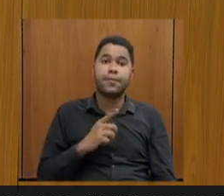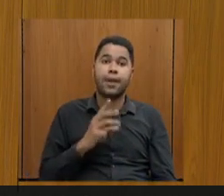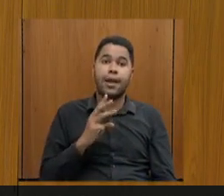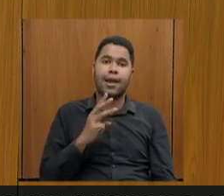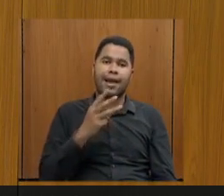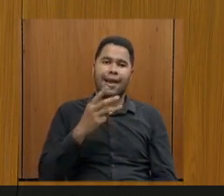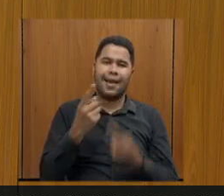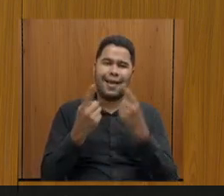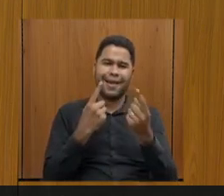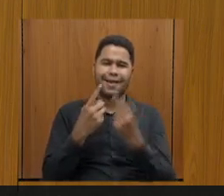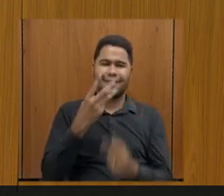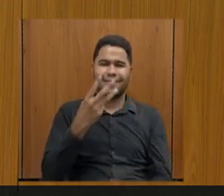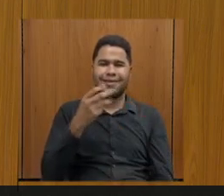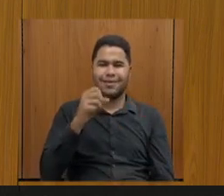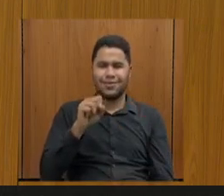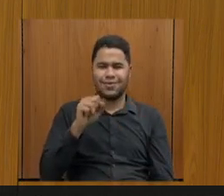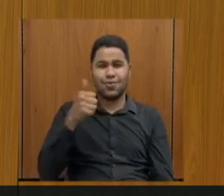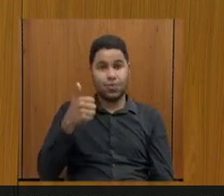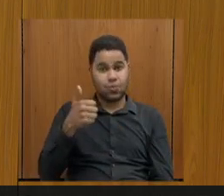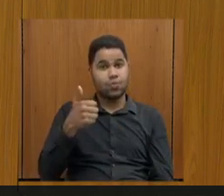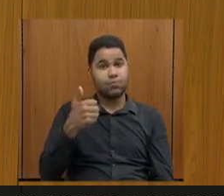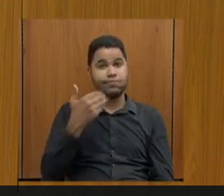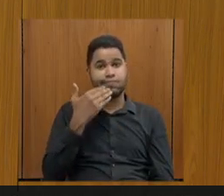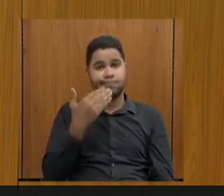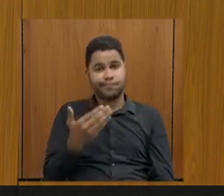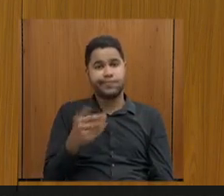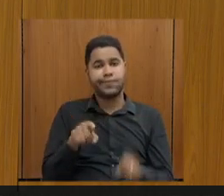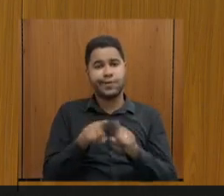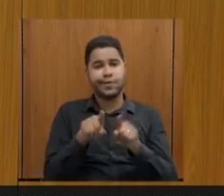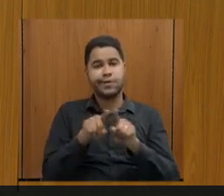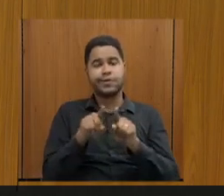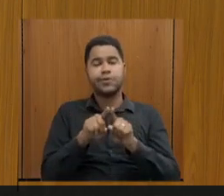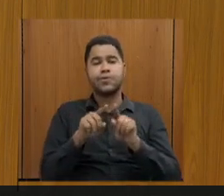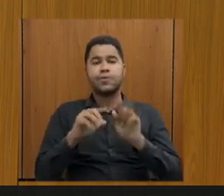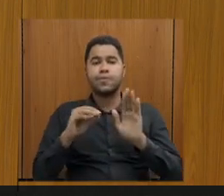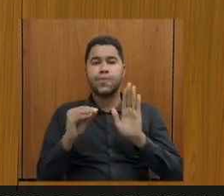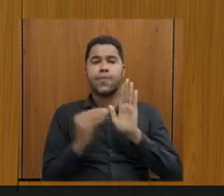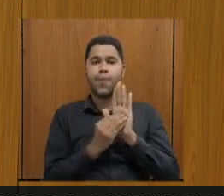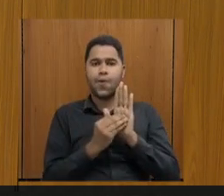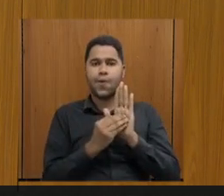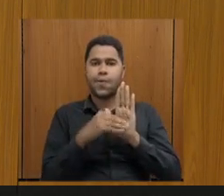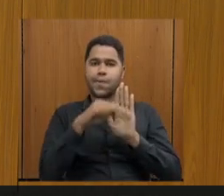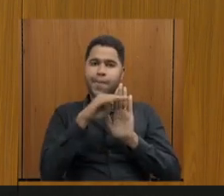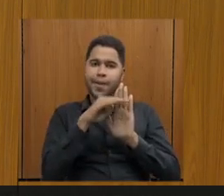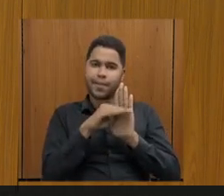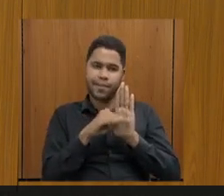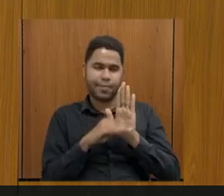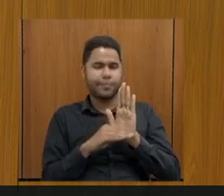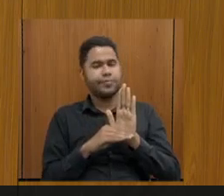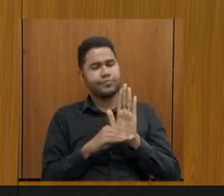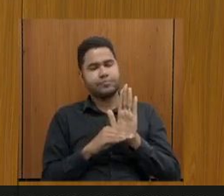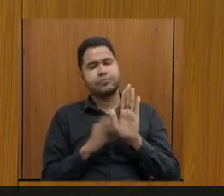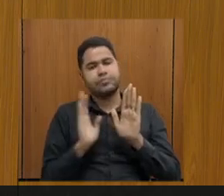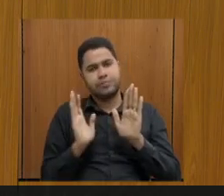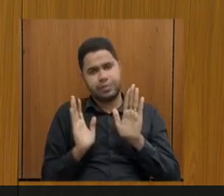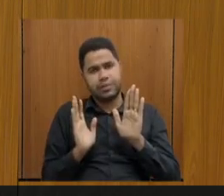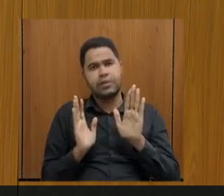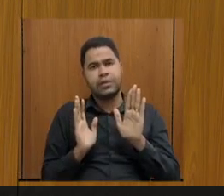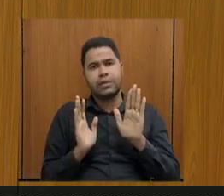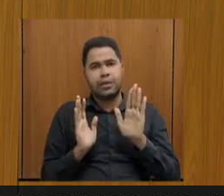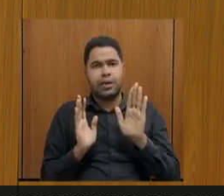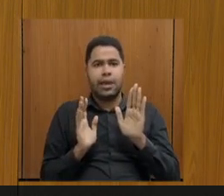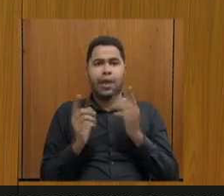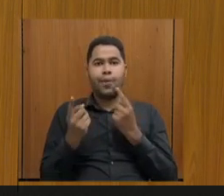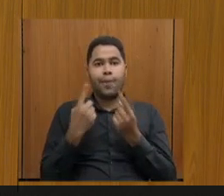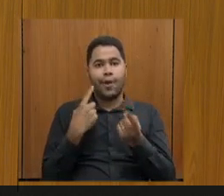381 de deixou essa solicitação também que coloque no plano Apesar de que ser uma